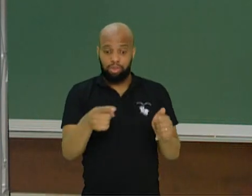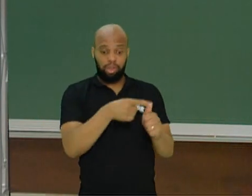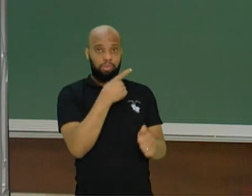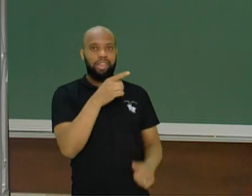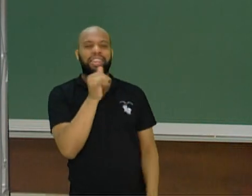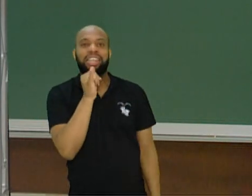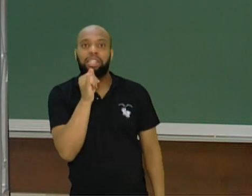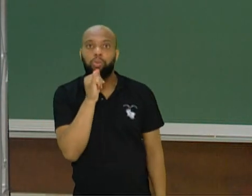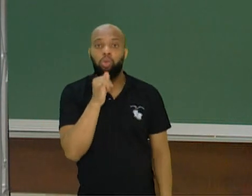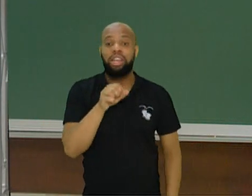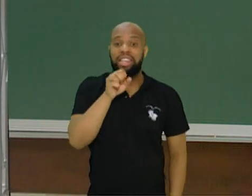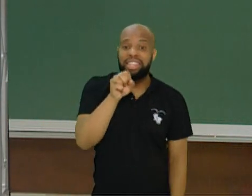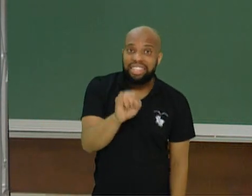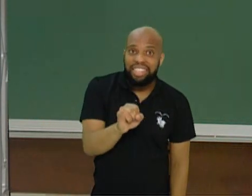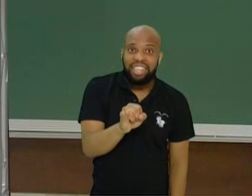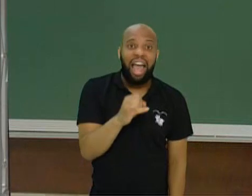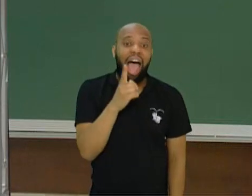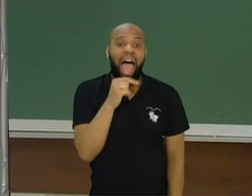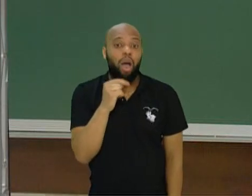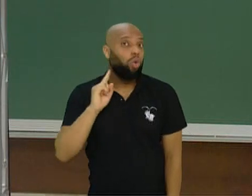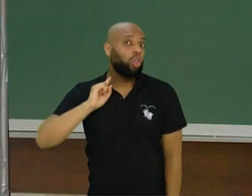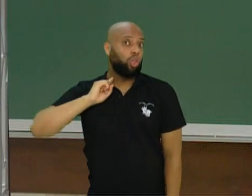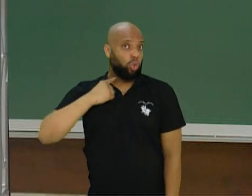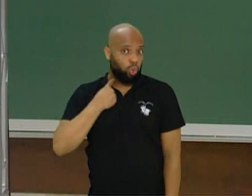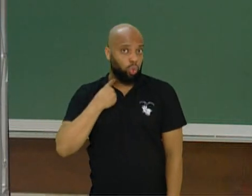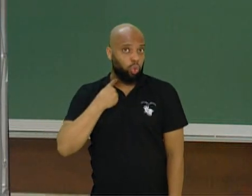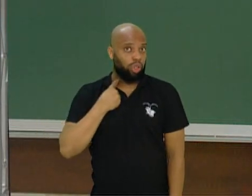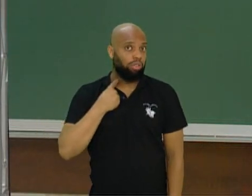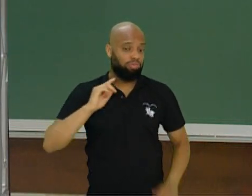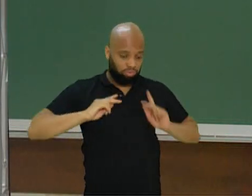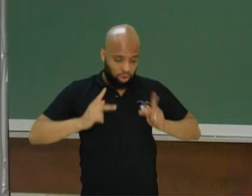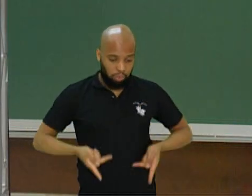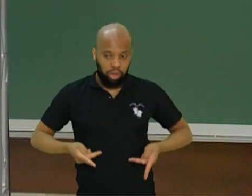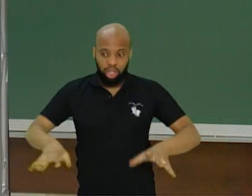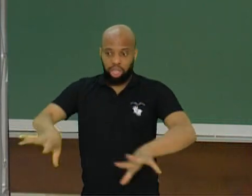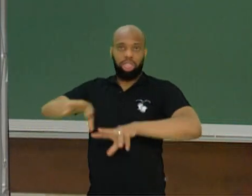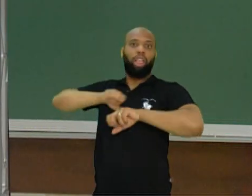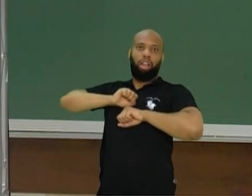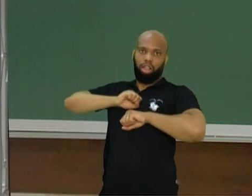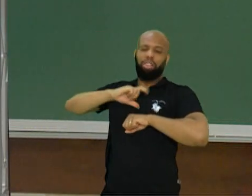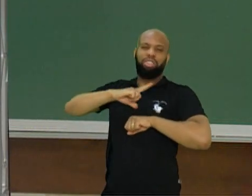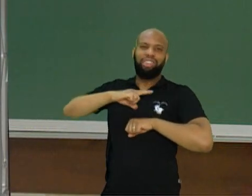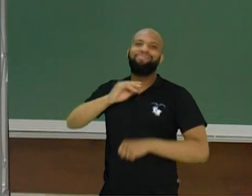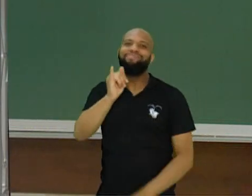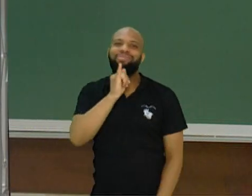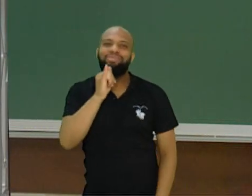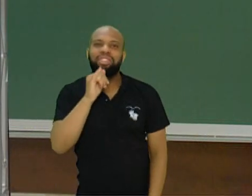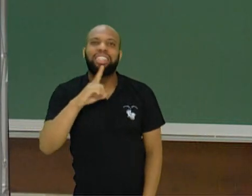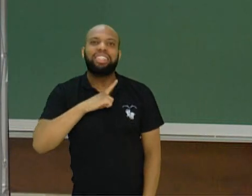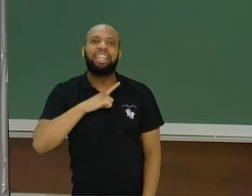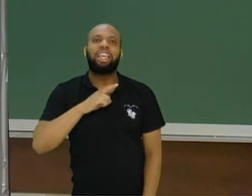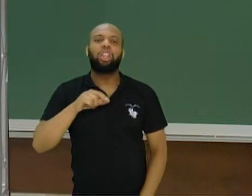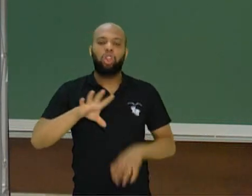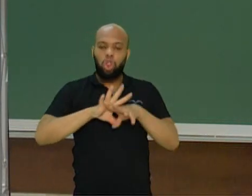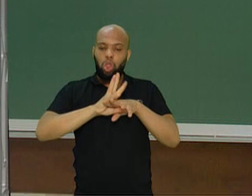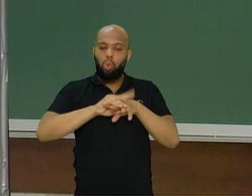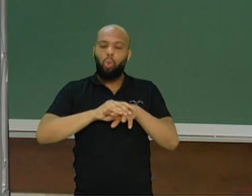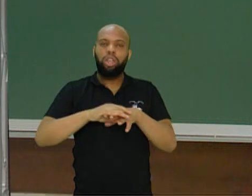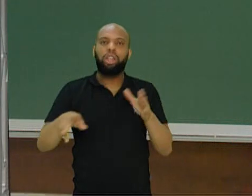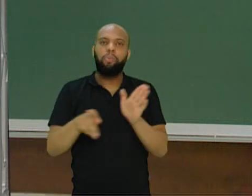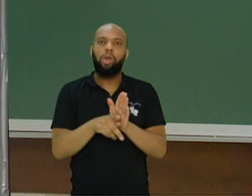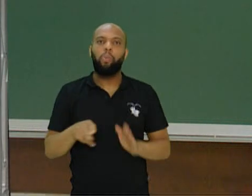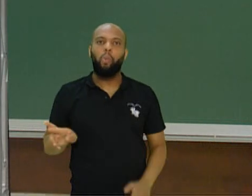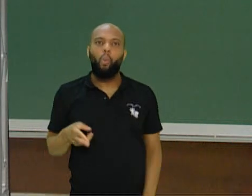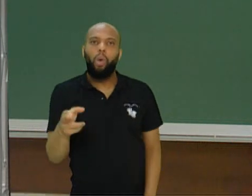da água ela pode trazer doenças ali para o ser humano, o cólera, né, a leptospirose, e